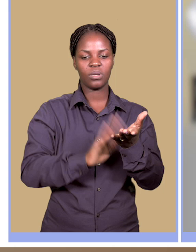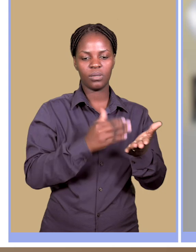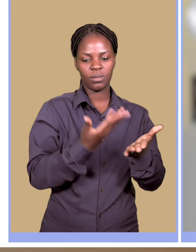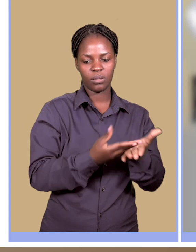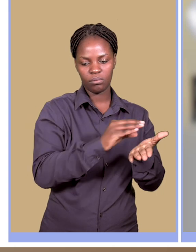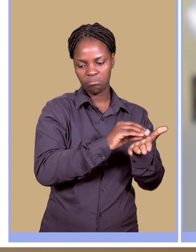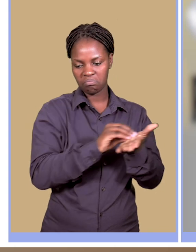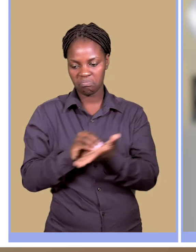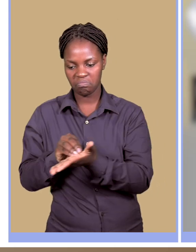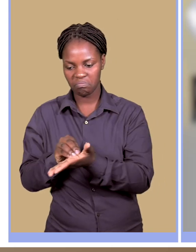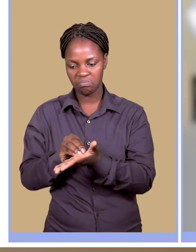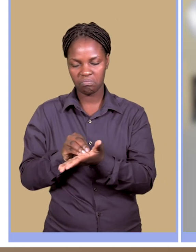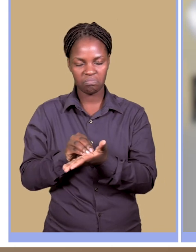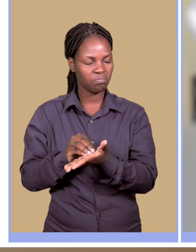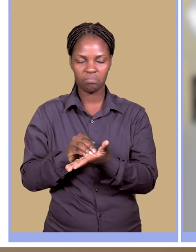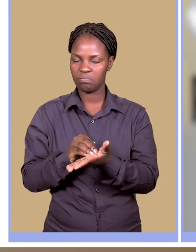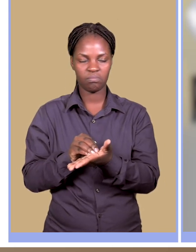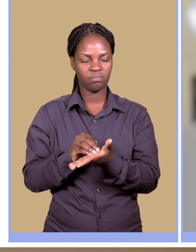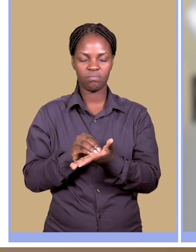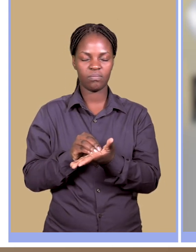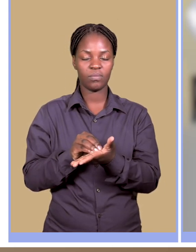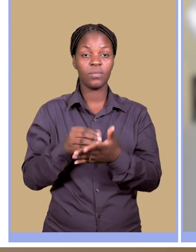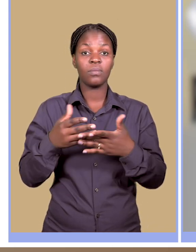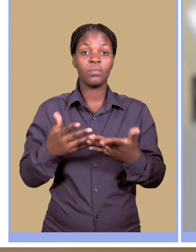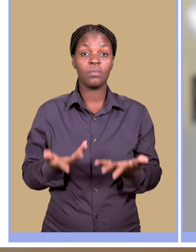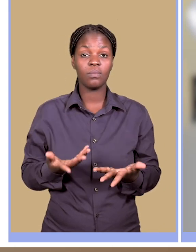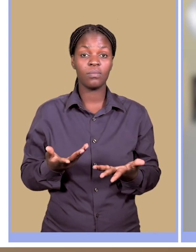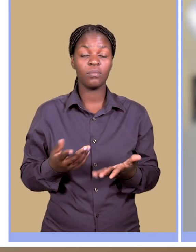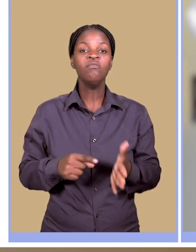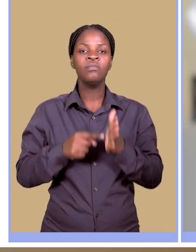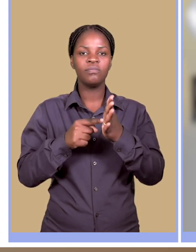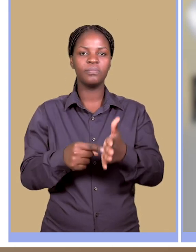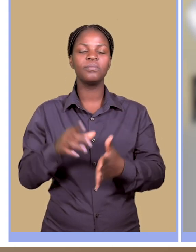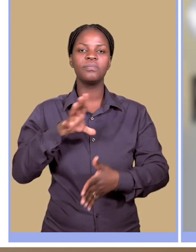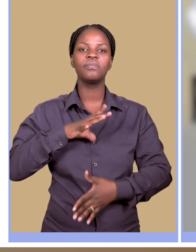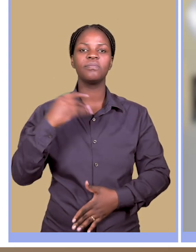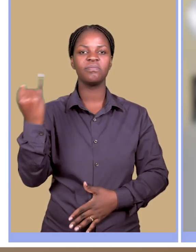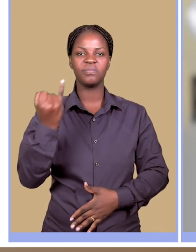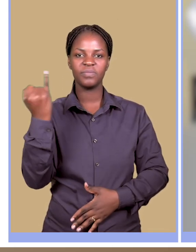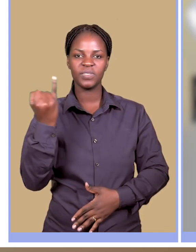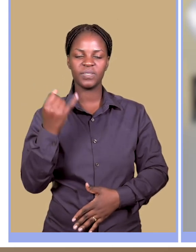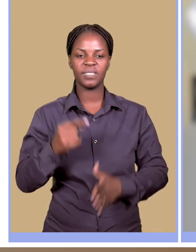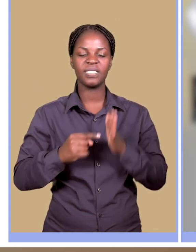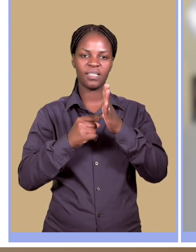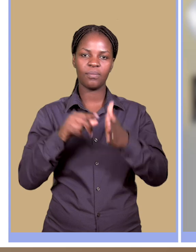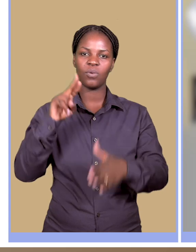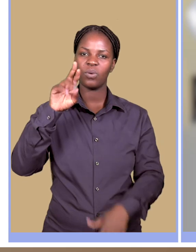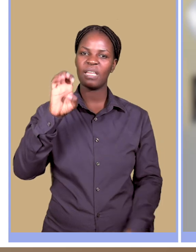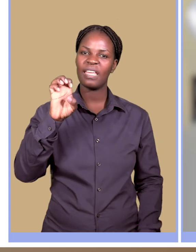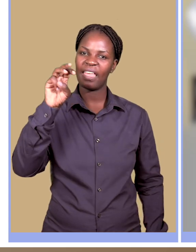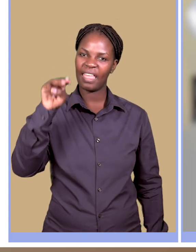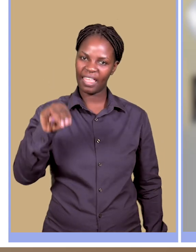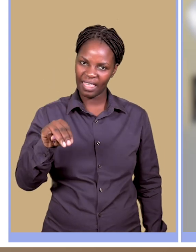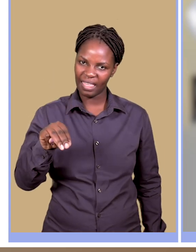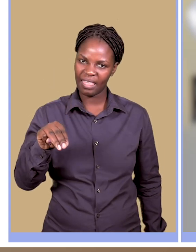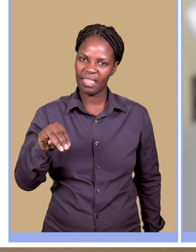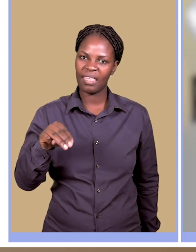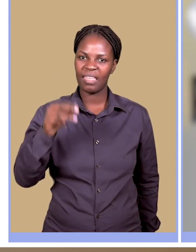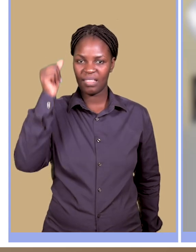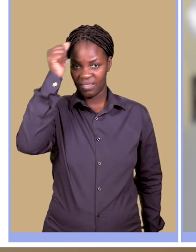pessoas, o intérprete neste caso, para trazer essa informação. Já temos instituições, por exemplo, como a UEM,